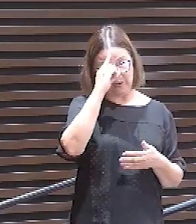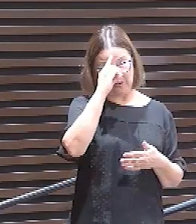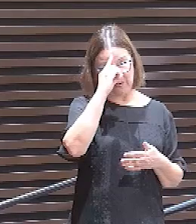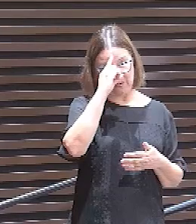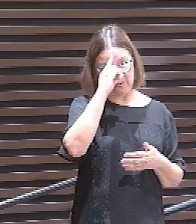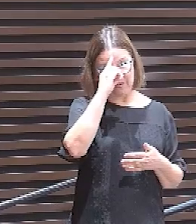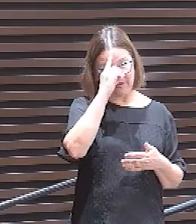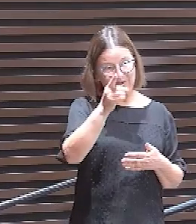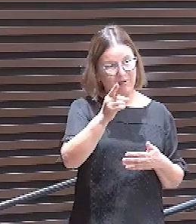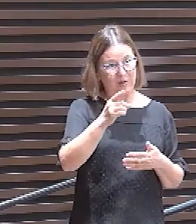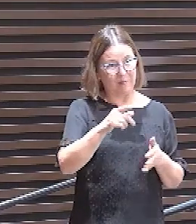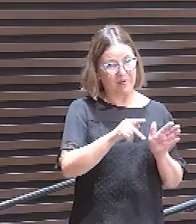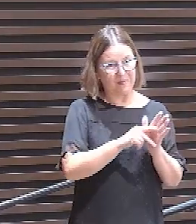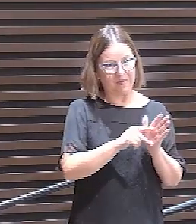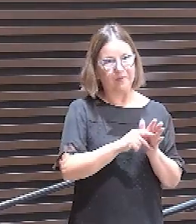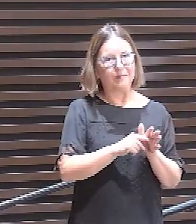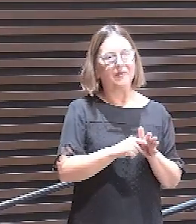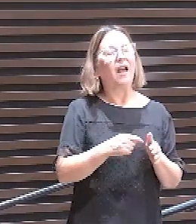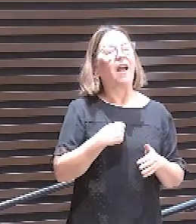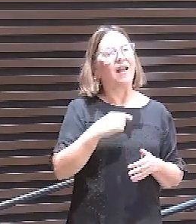que Enoque teve tudo isso,